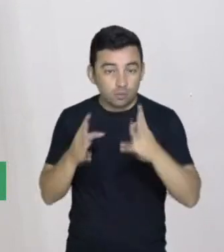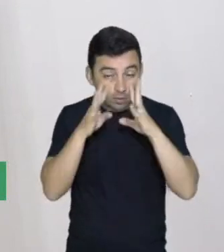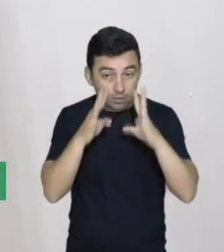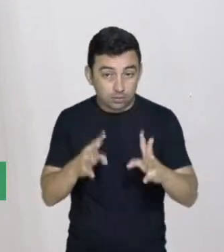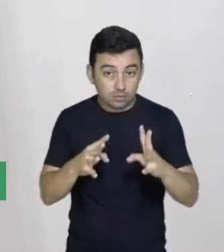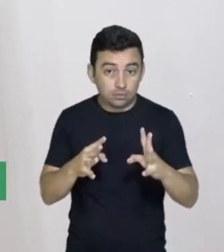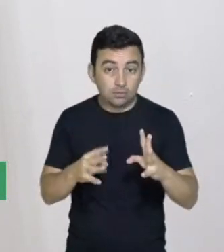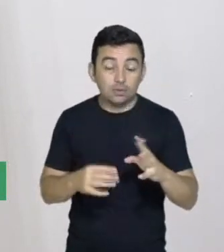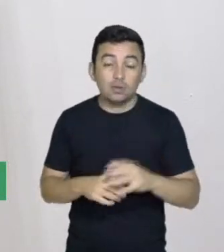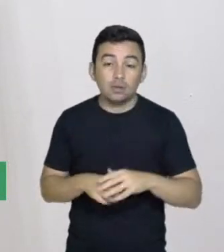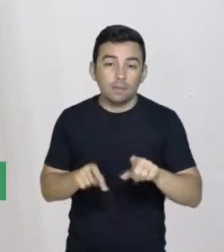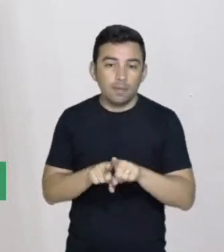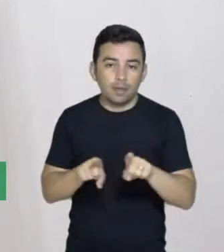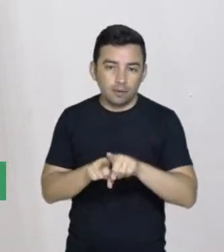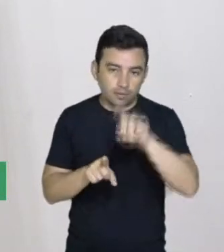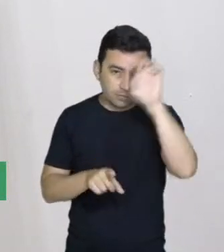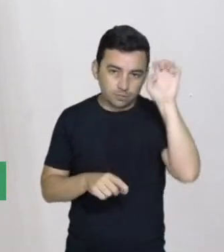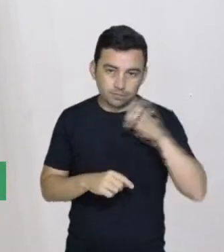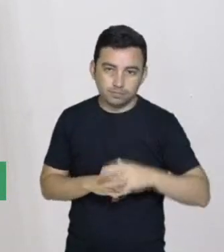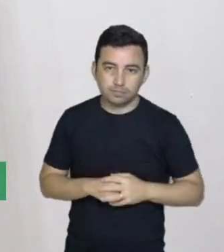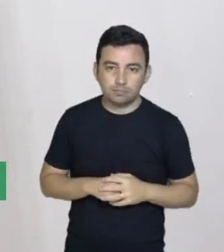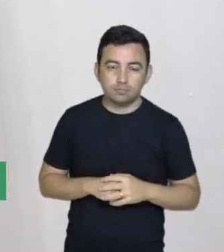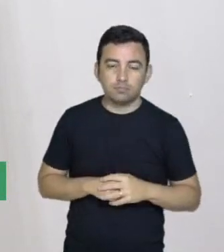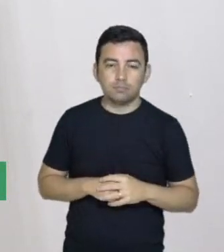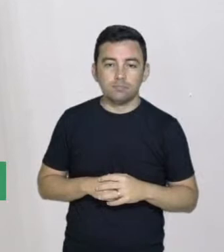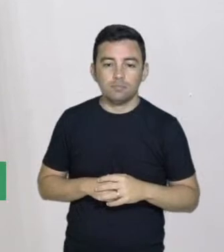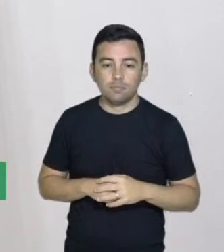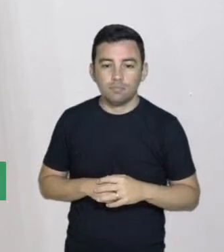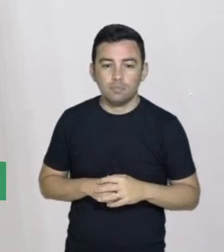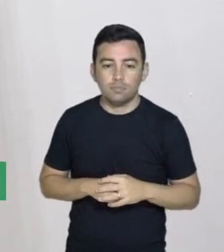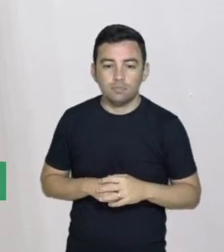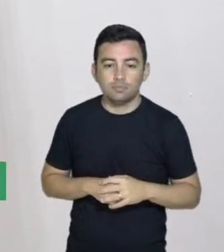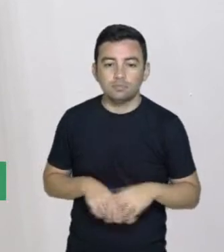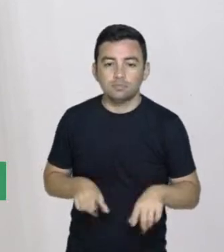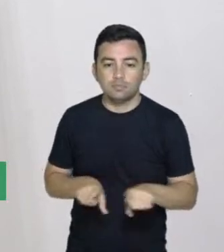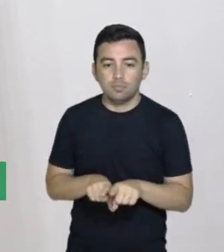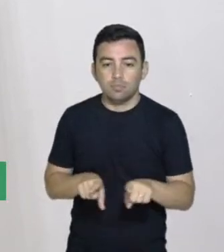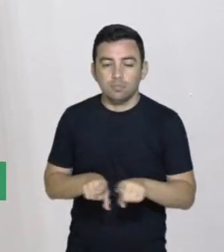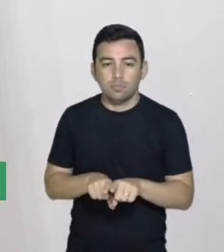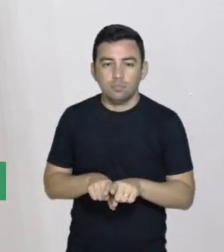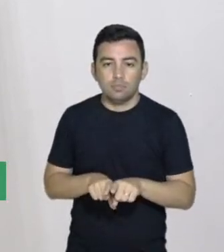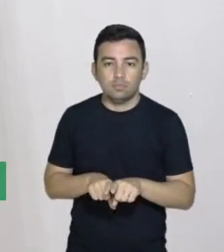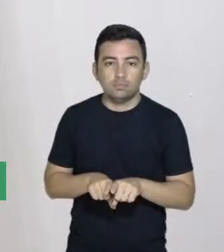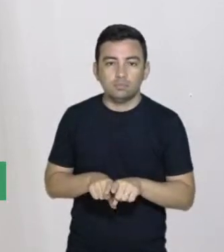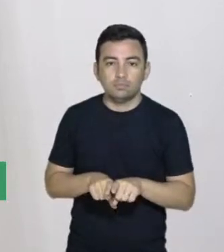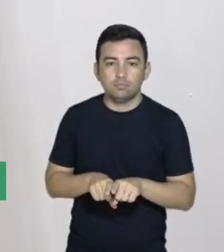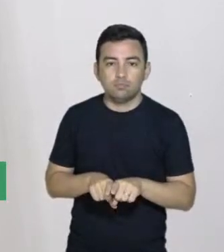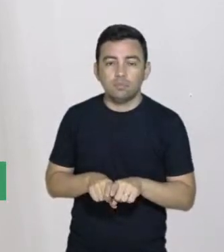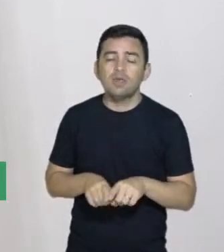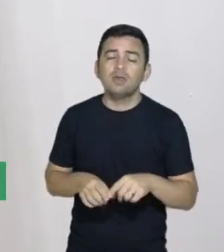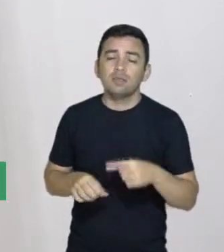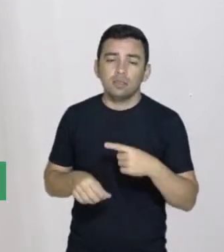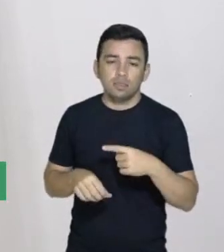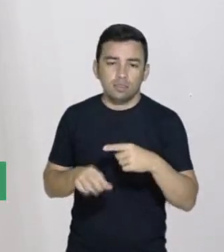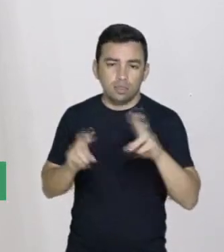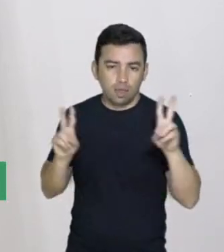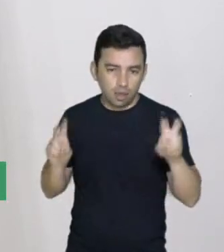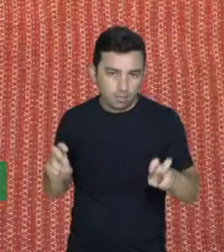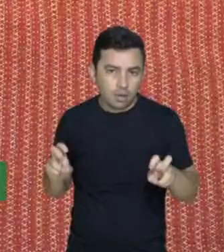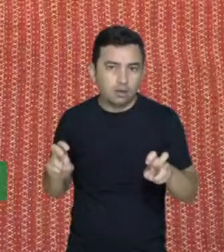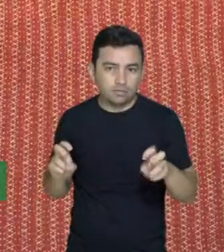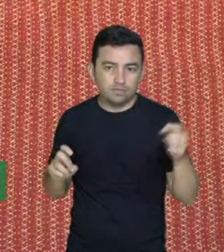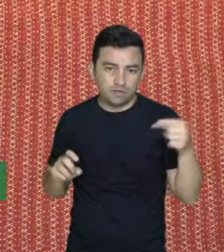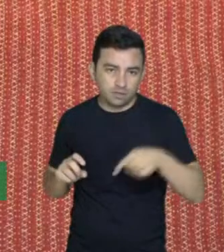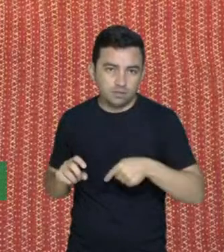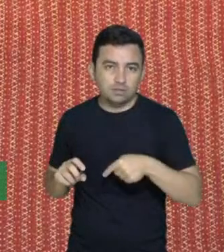deputado Emerson. Agradeço, deputado Napoleão. Esse tema a gente trouxe também na semana passada, deputado Antílio, referente